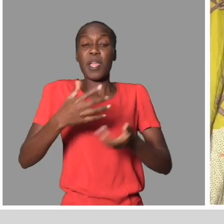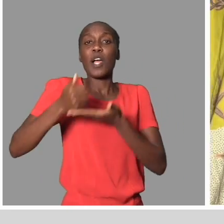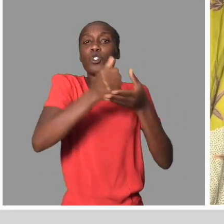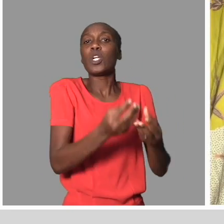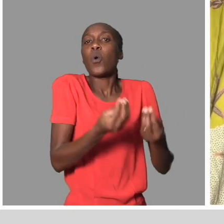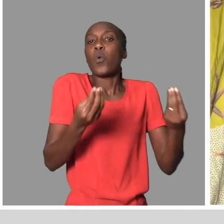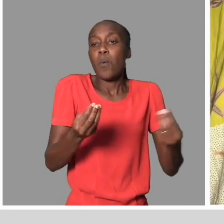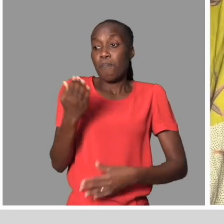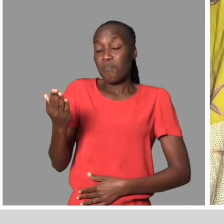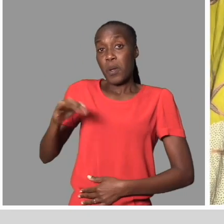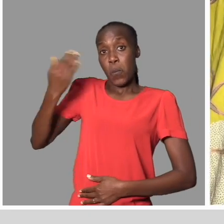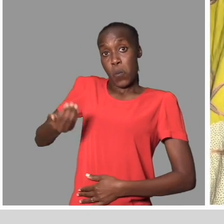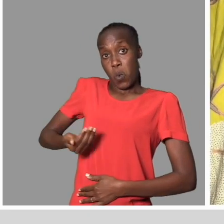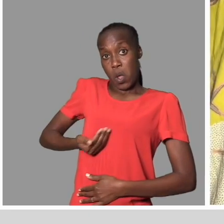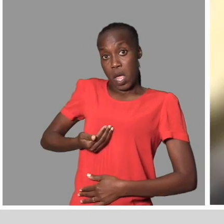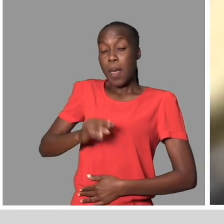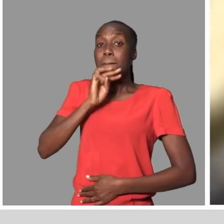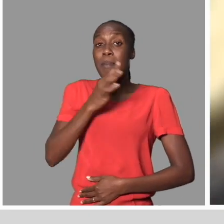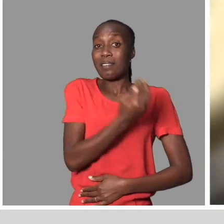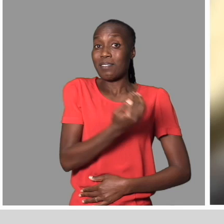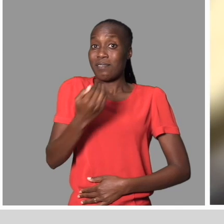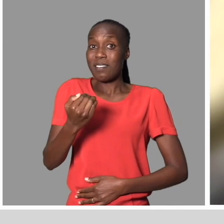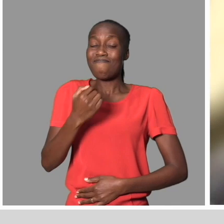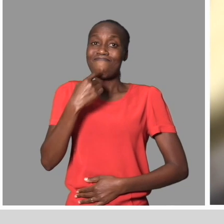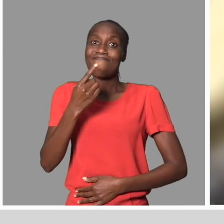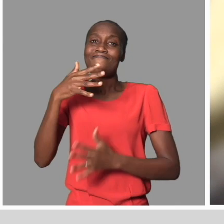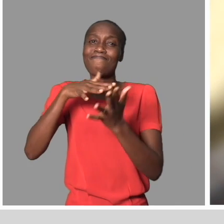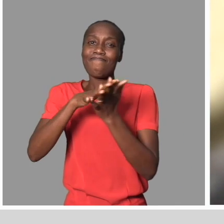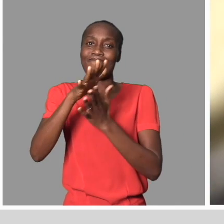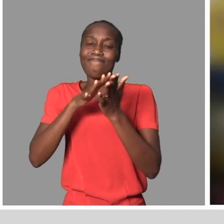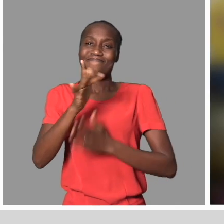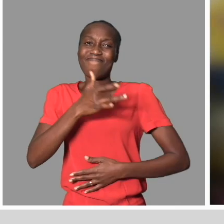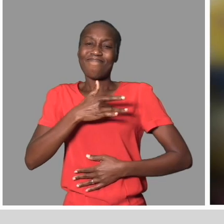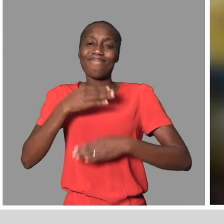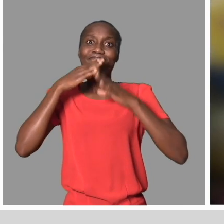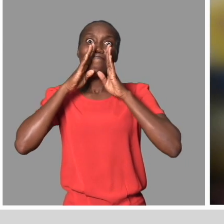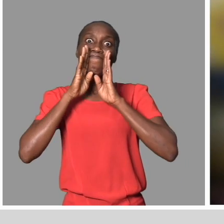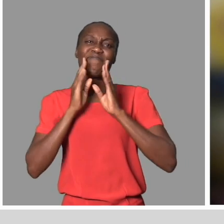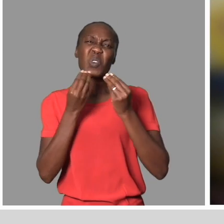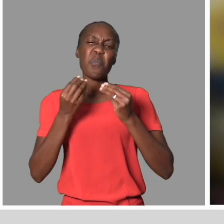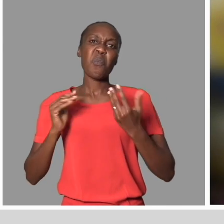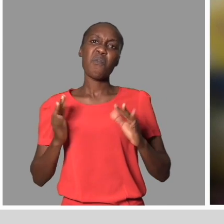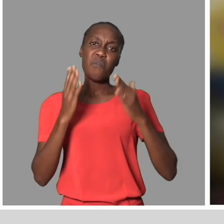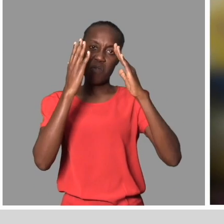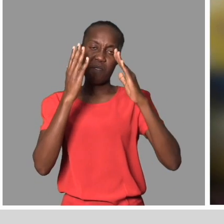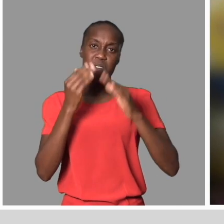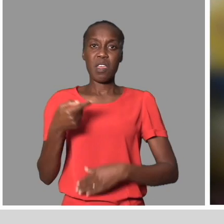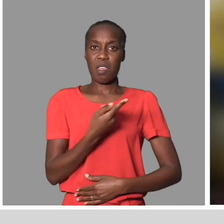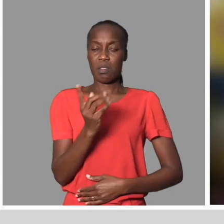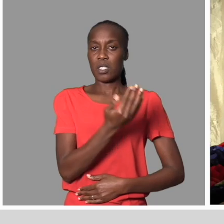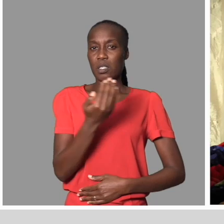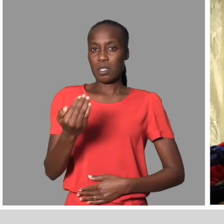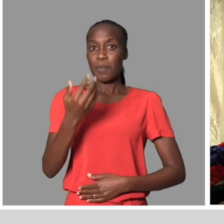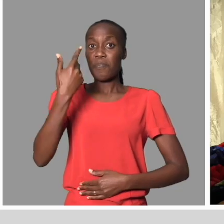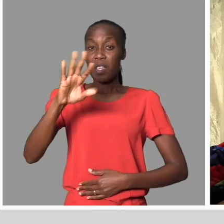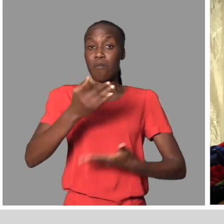Amélia Langa, mãe dos menores, conta com tristeza como tem sido o dia a dia destas crianças.